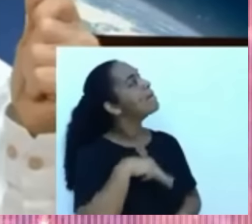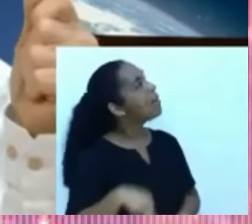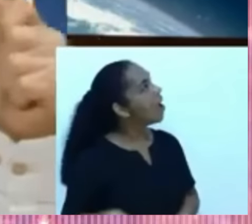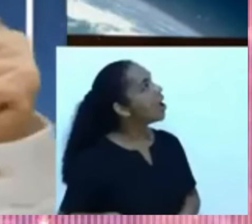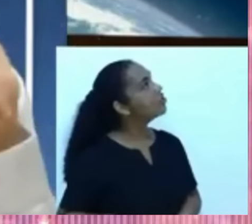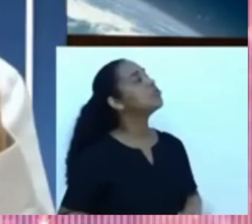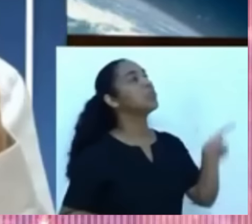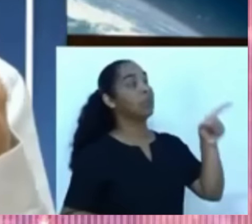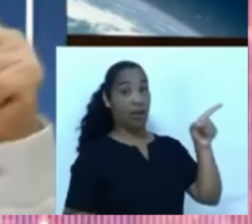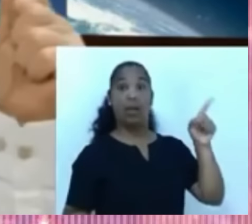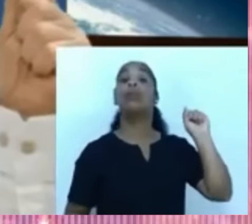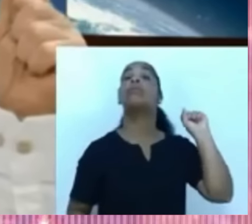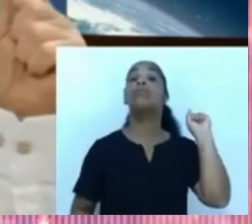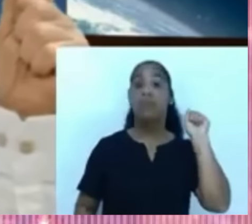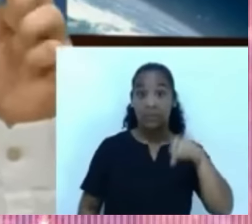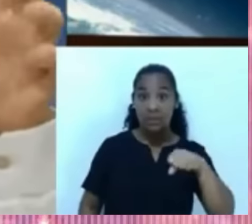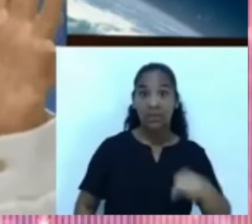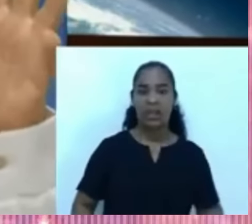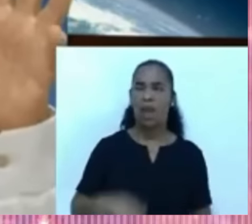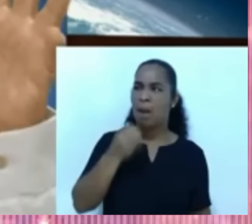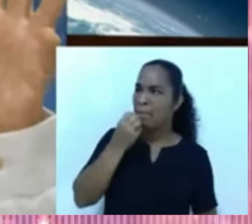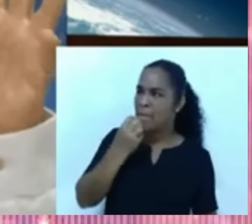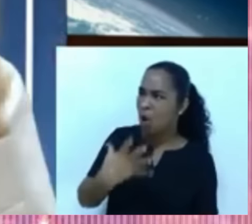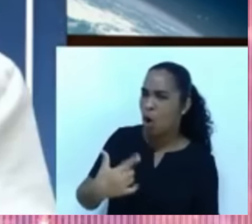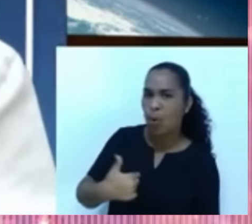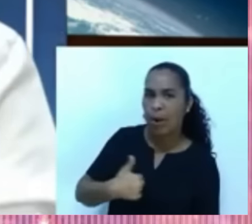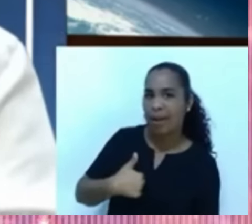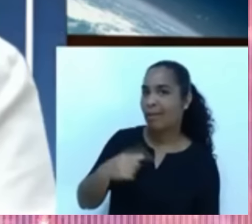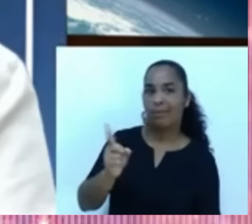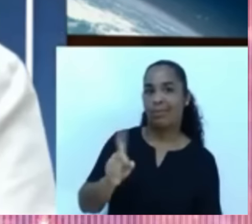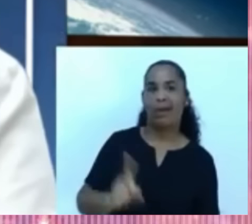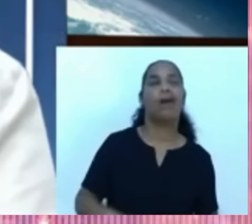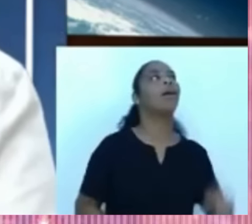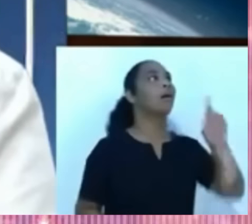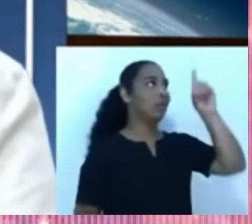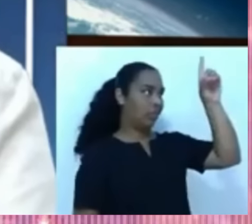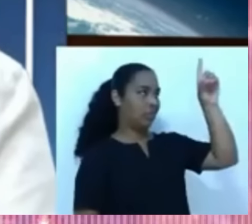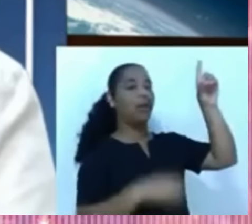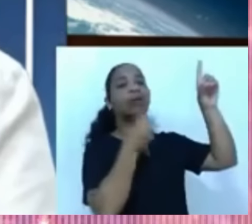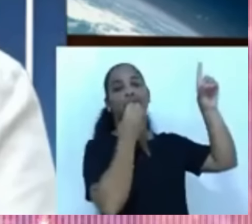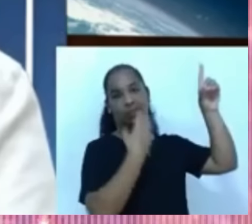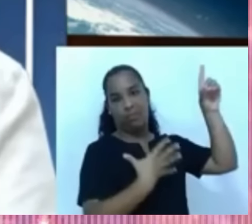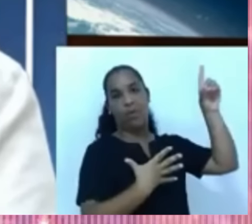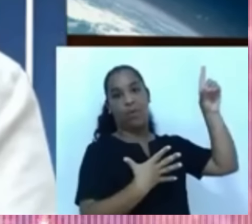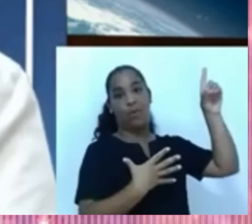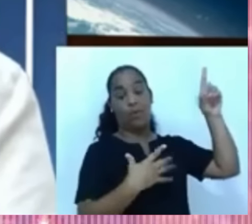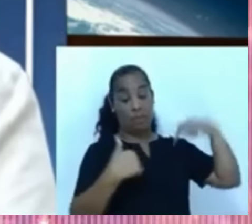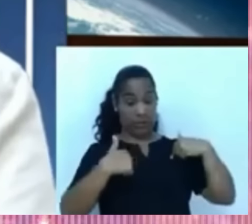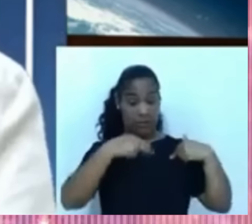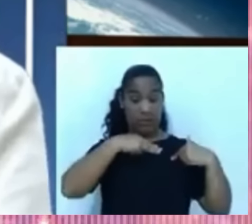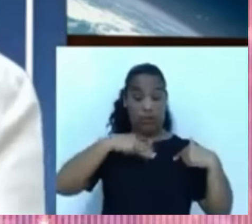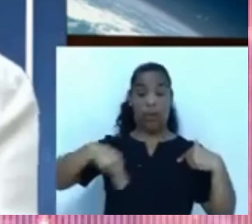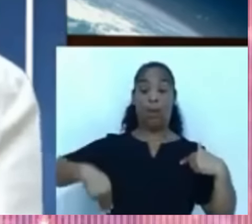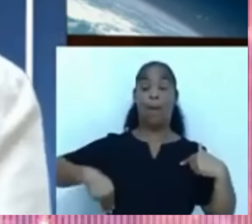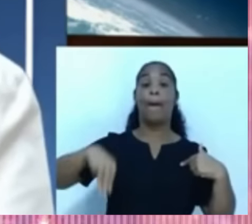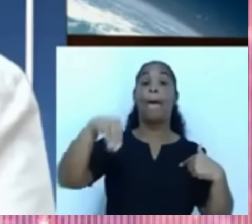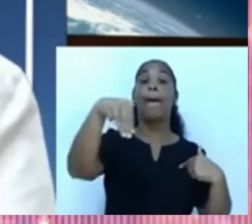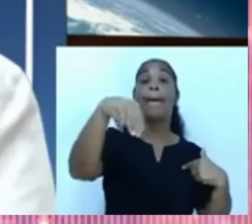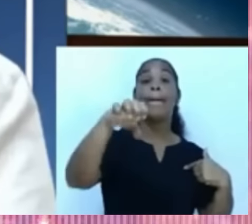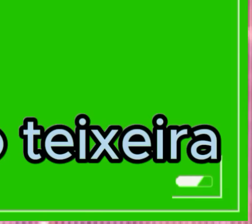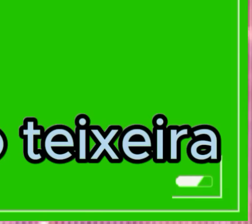sou bom não bom é o pai mas Mestre Eu sou então pensando nisso façamos